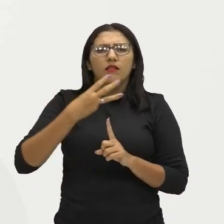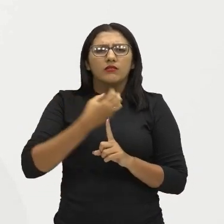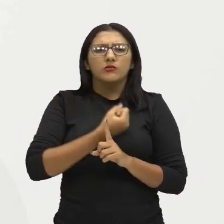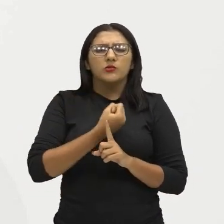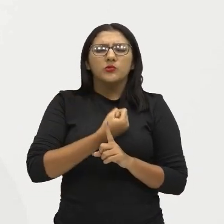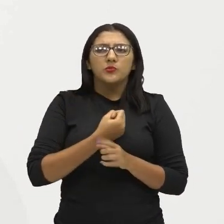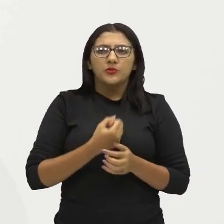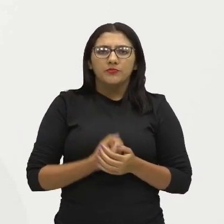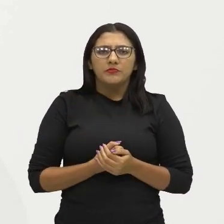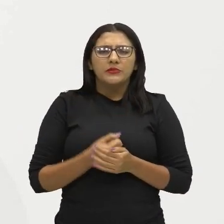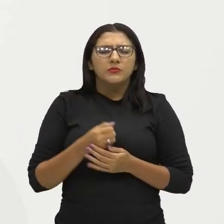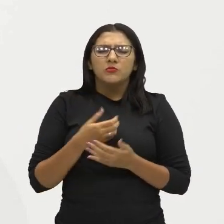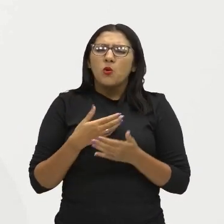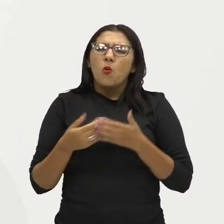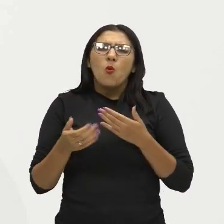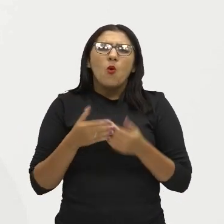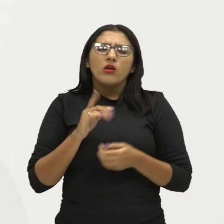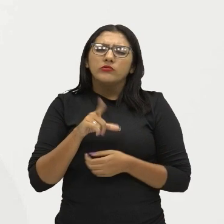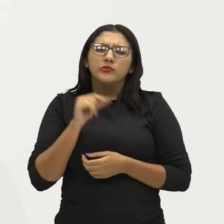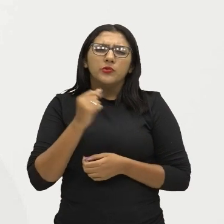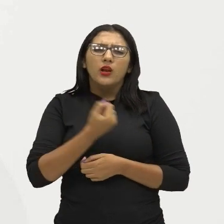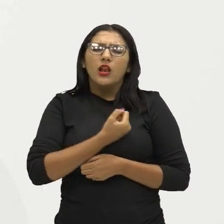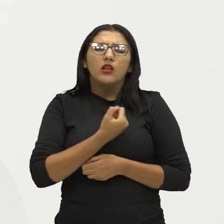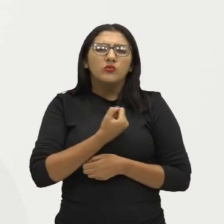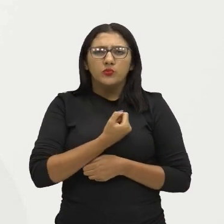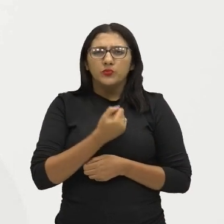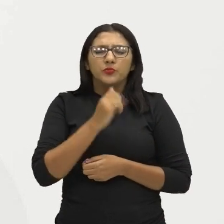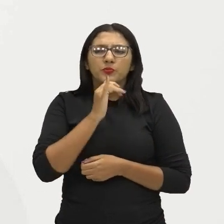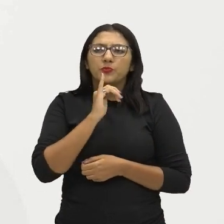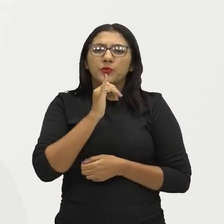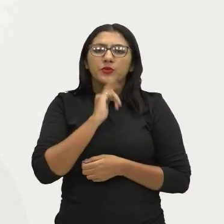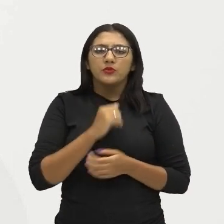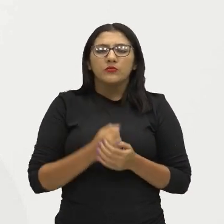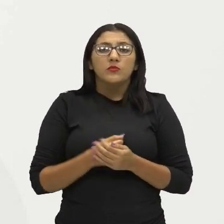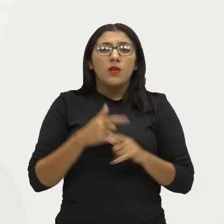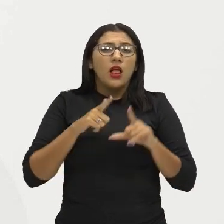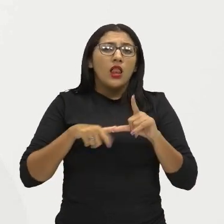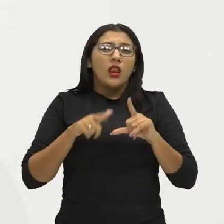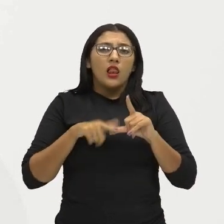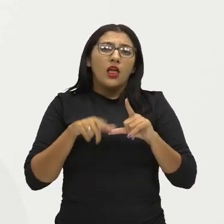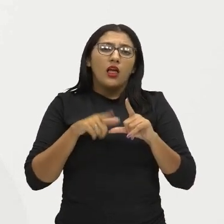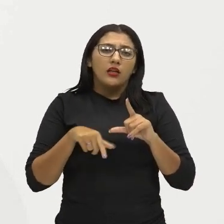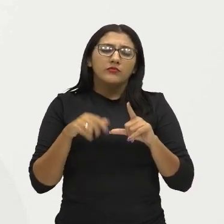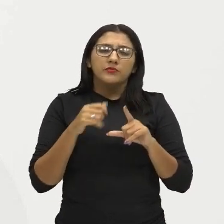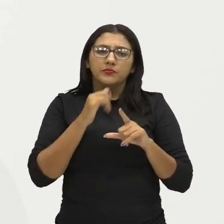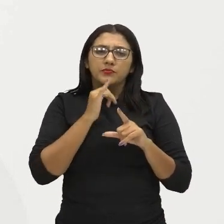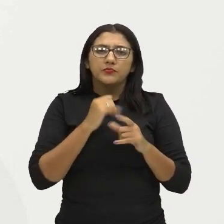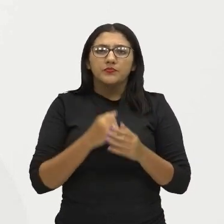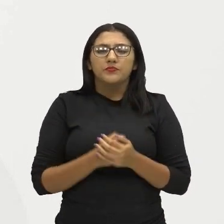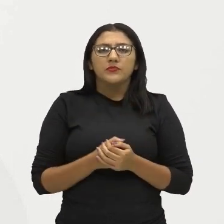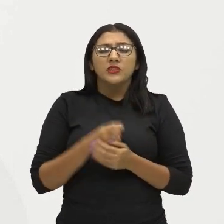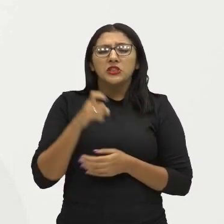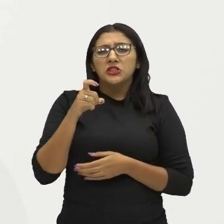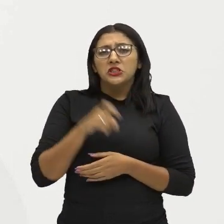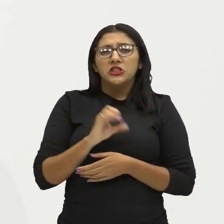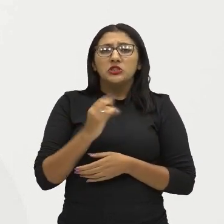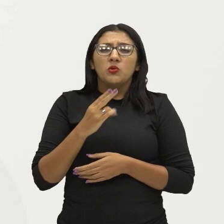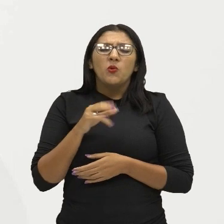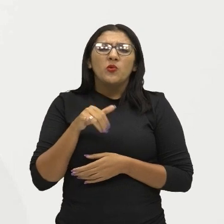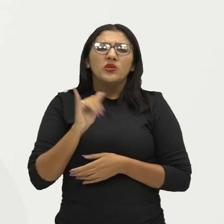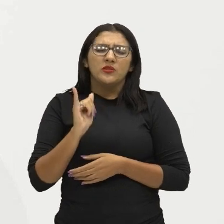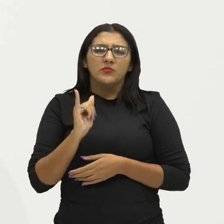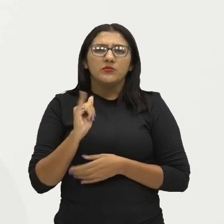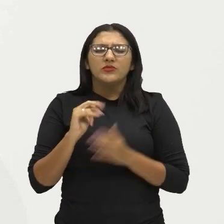Um número pode ser qualquer coisa, então você pode usar uma letra. Pode ser o quê? X ou Y, mas o que é o